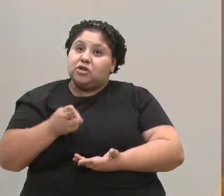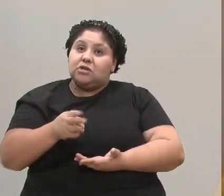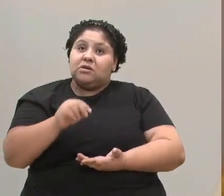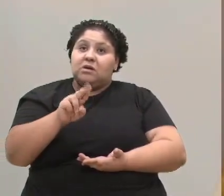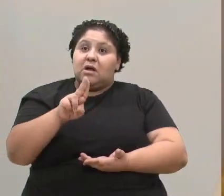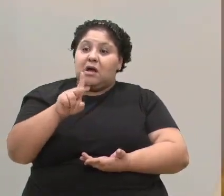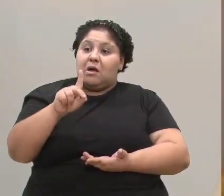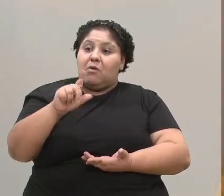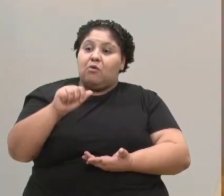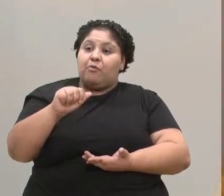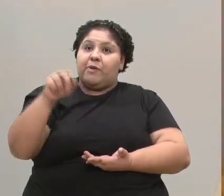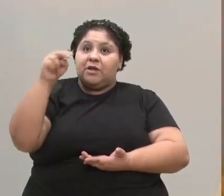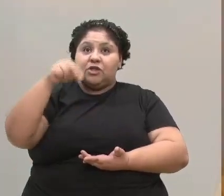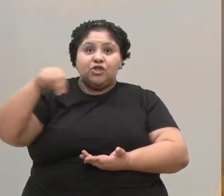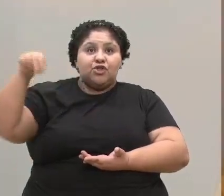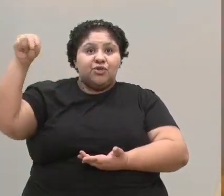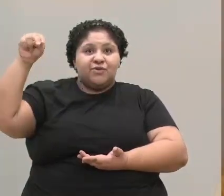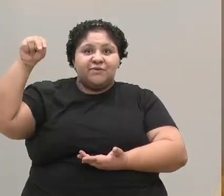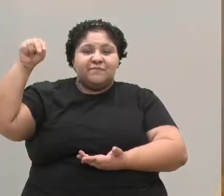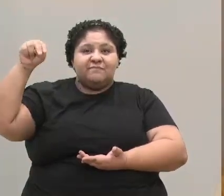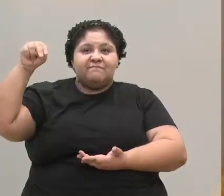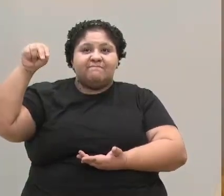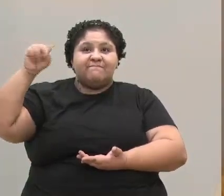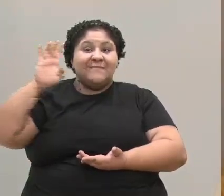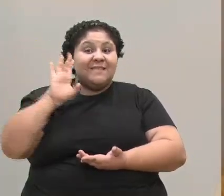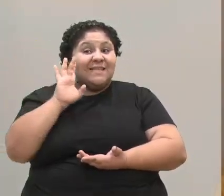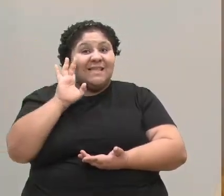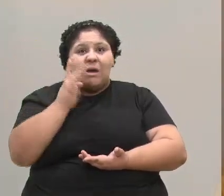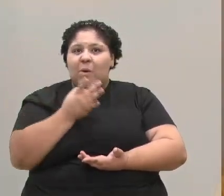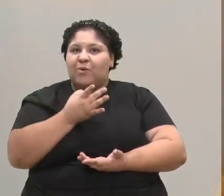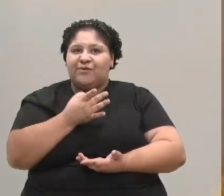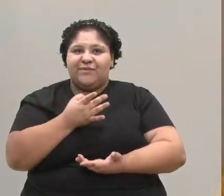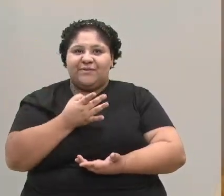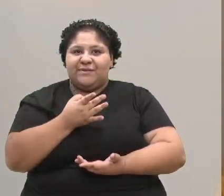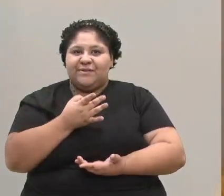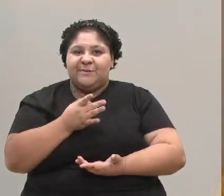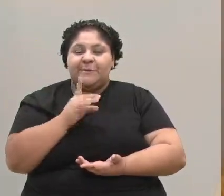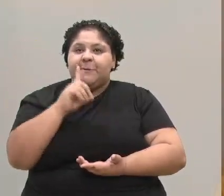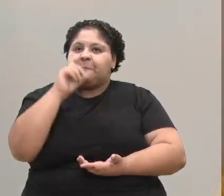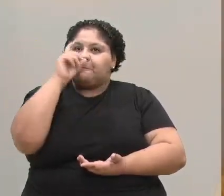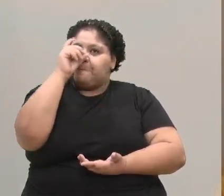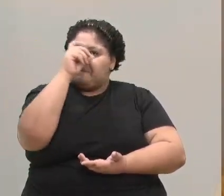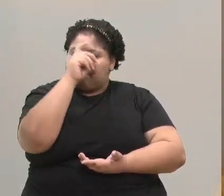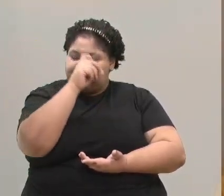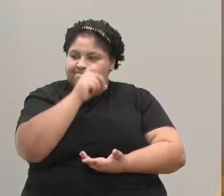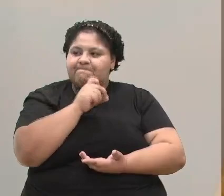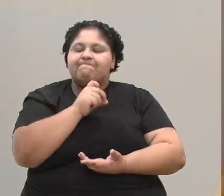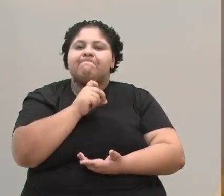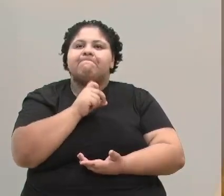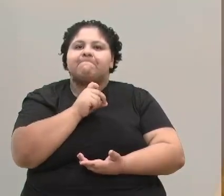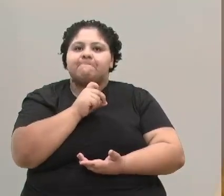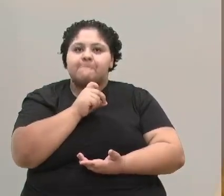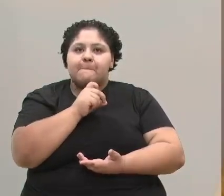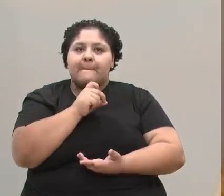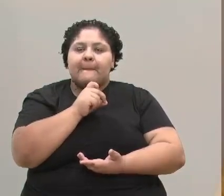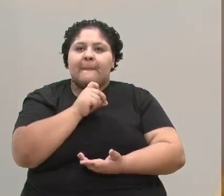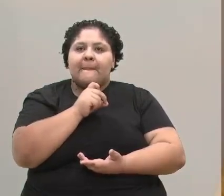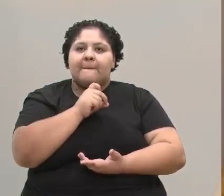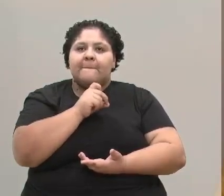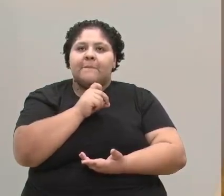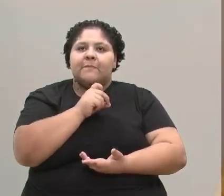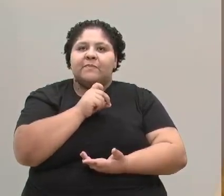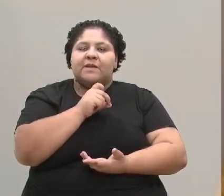Norte. E não ocorrendo isso, a dificuldade se impõe de que, não se